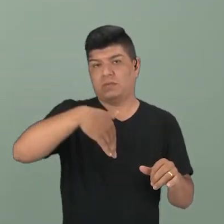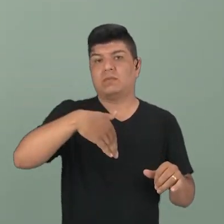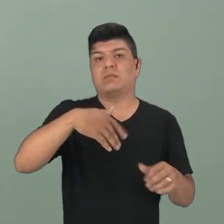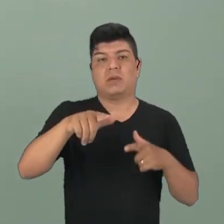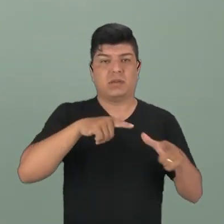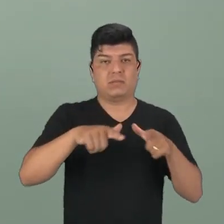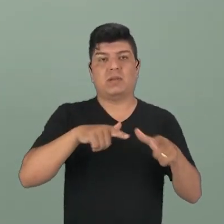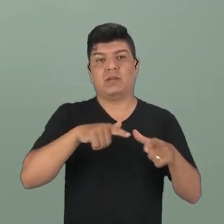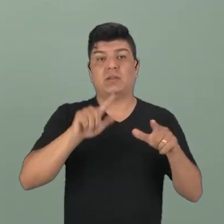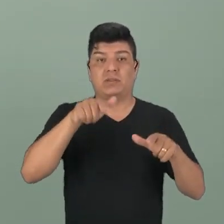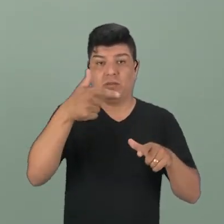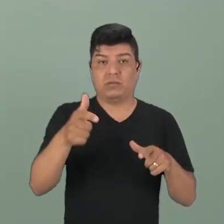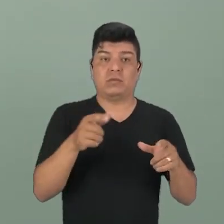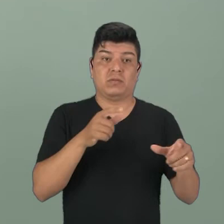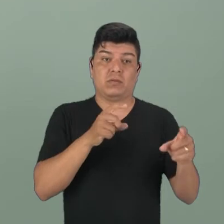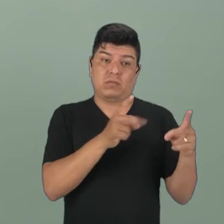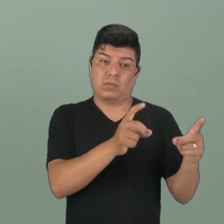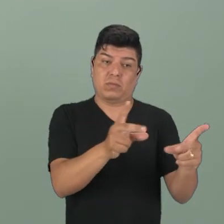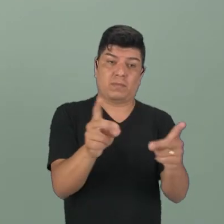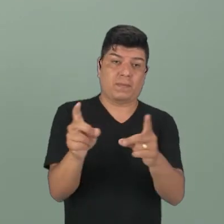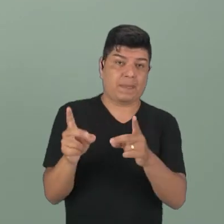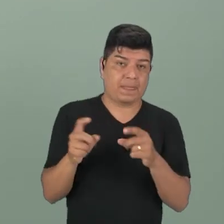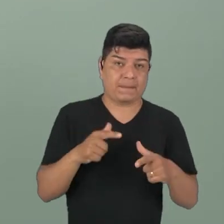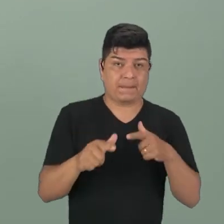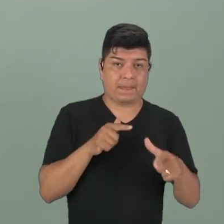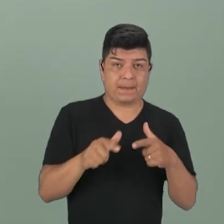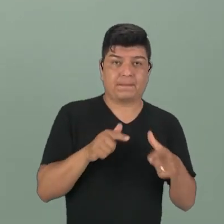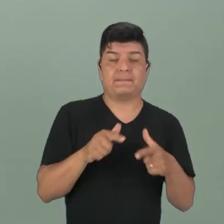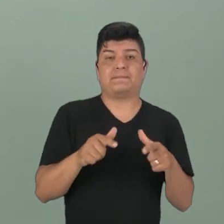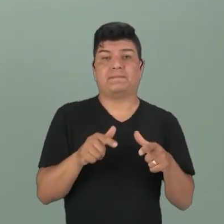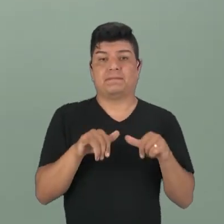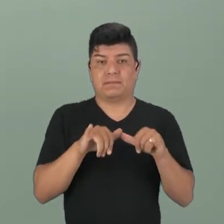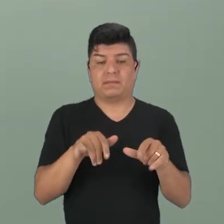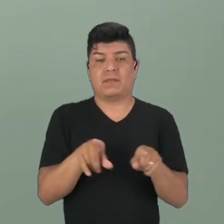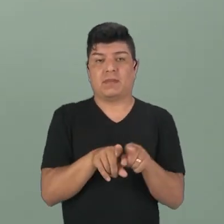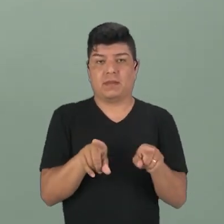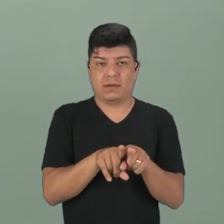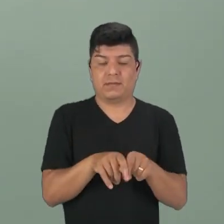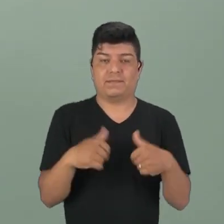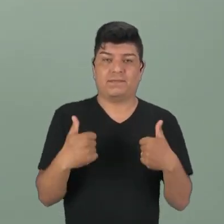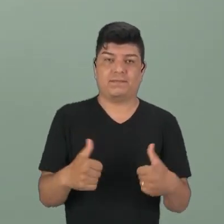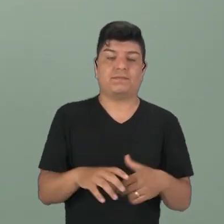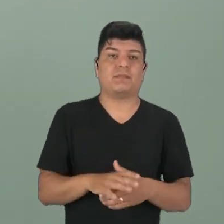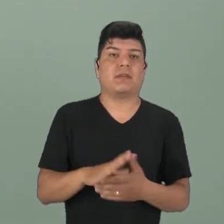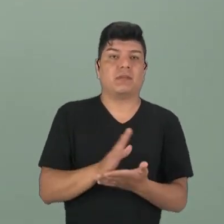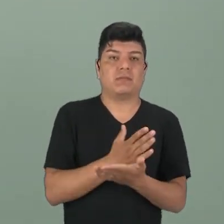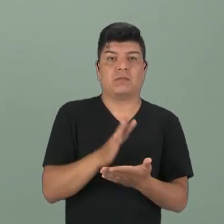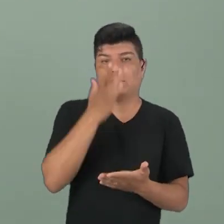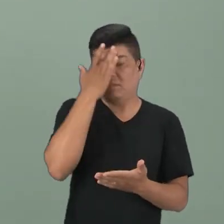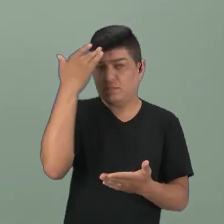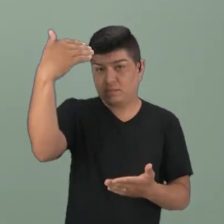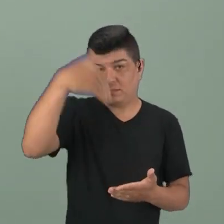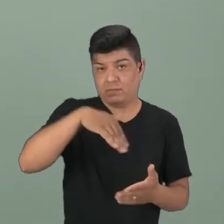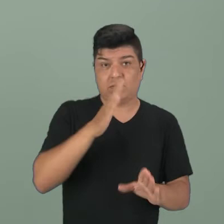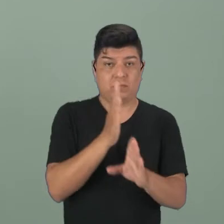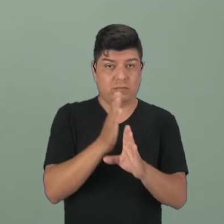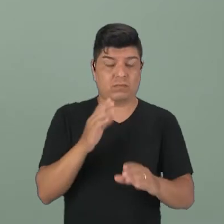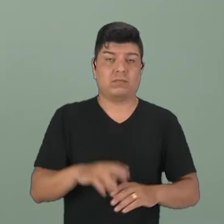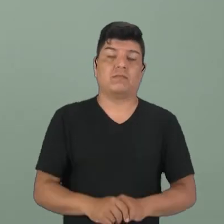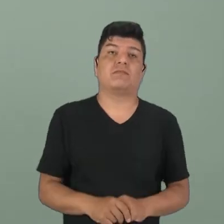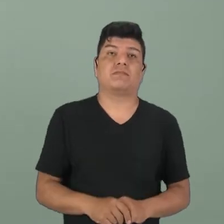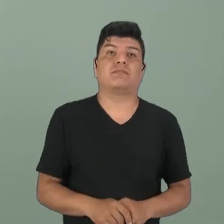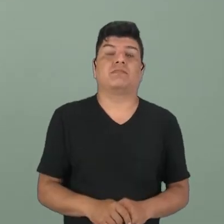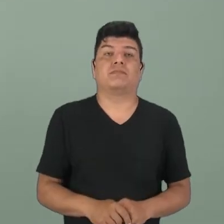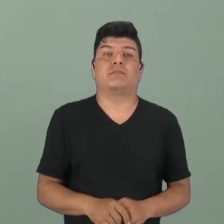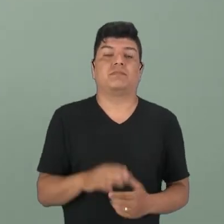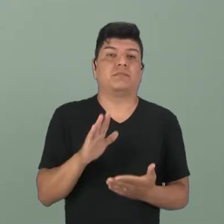para trabalhar e outras para montar esses trabalhos, né, de comércio também. Muitas pessoas vieram para cá em prol disso.